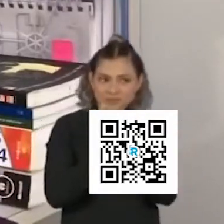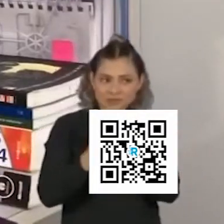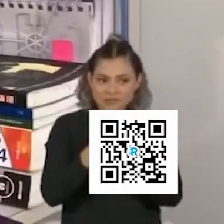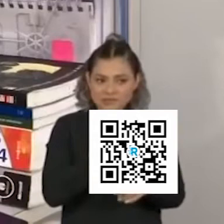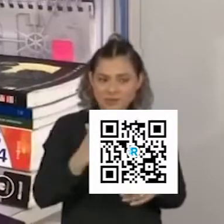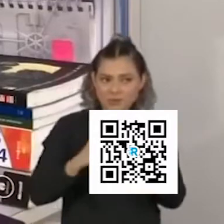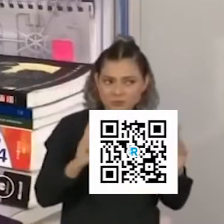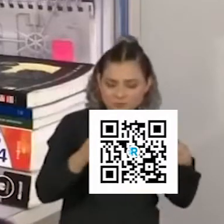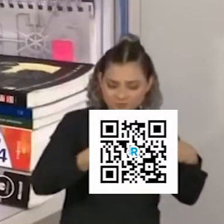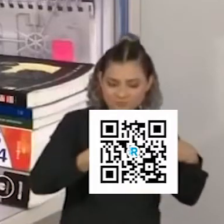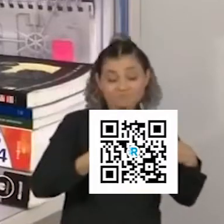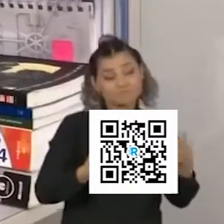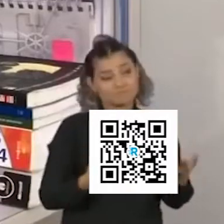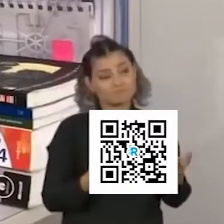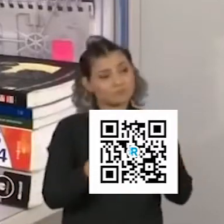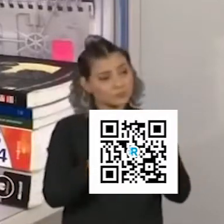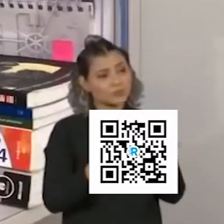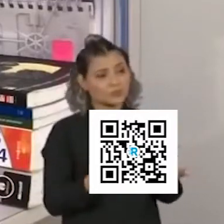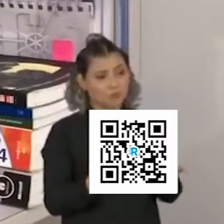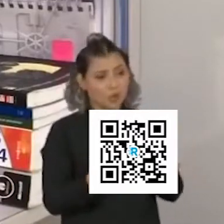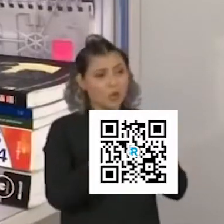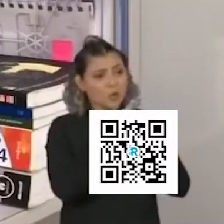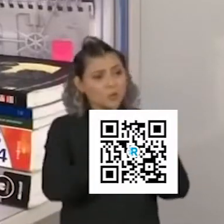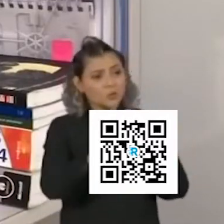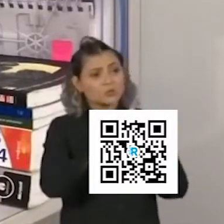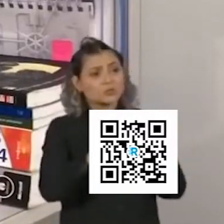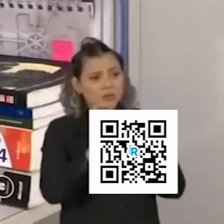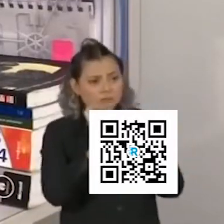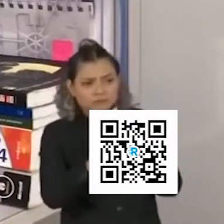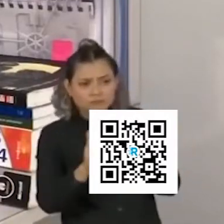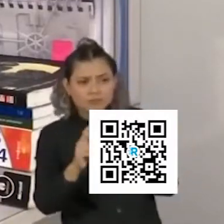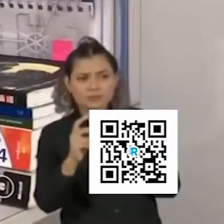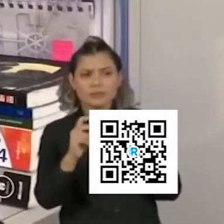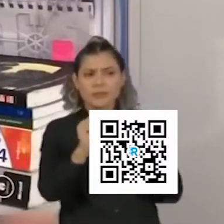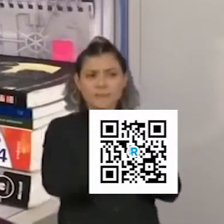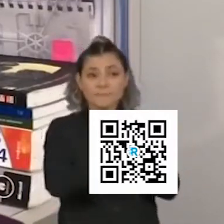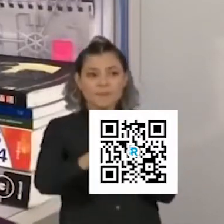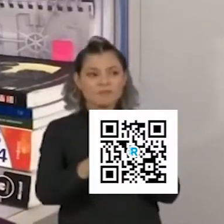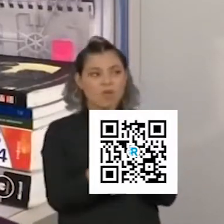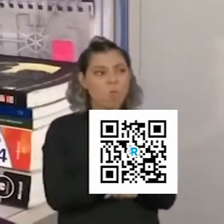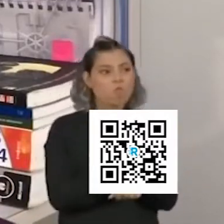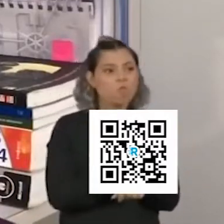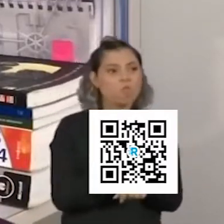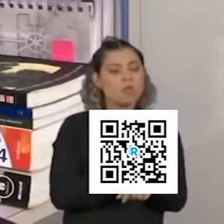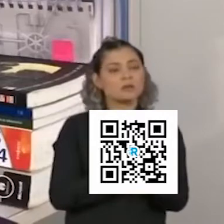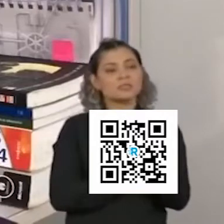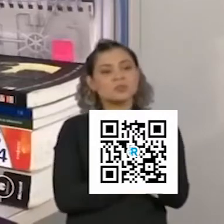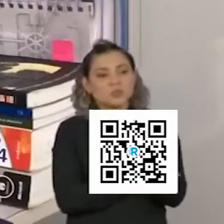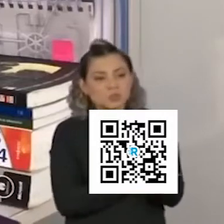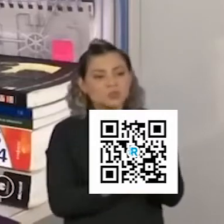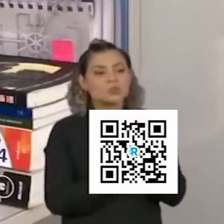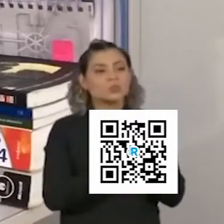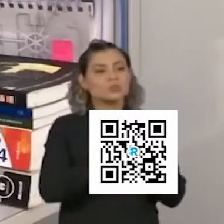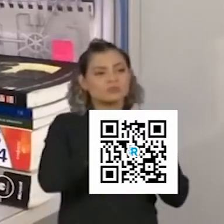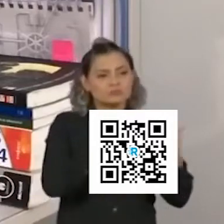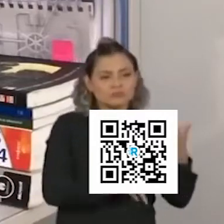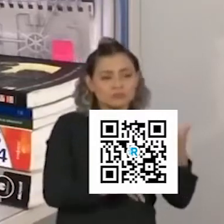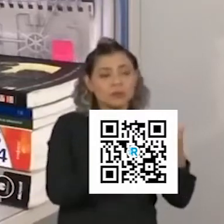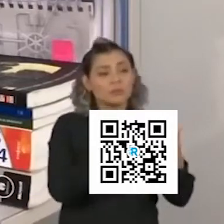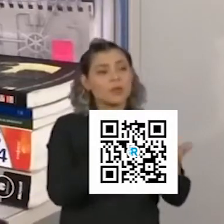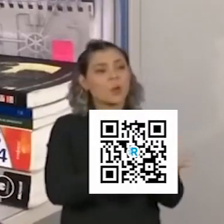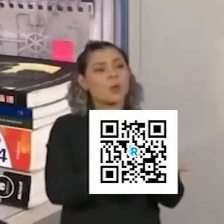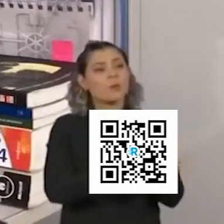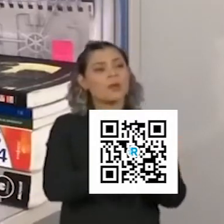saúde e, por que não, isso vir a ser utilizado indevidamente pelas empresas, por exemplo, seguradoras, entre outras, para poder